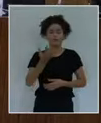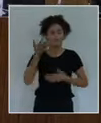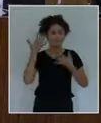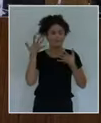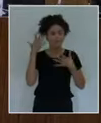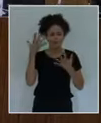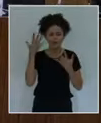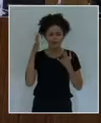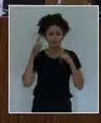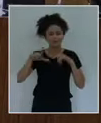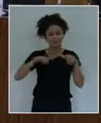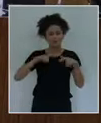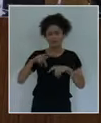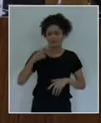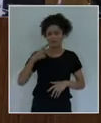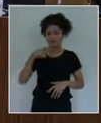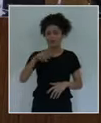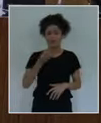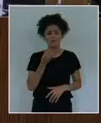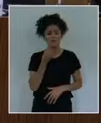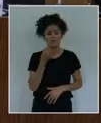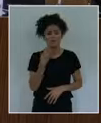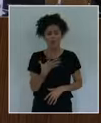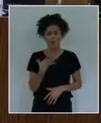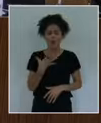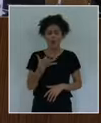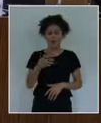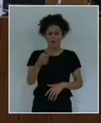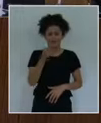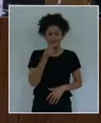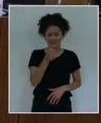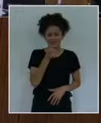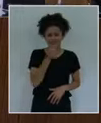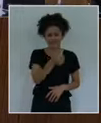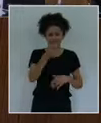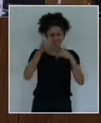gente acompanhou as transmissões, as entrevistas, né,